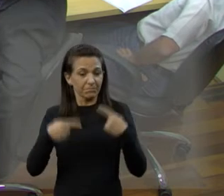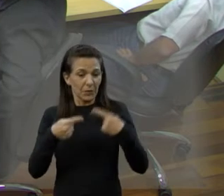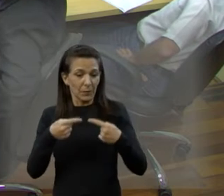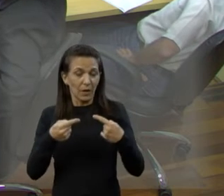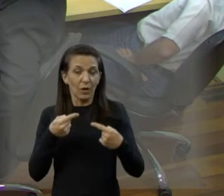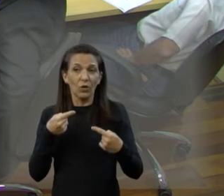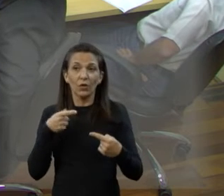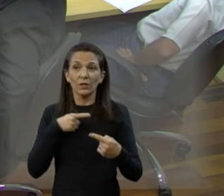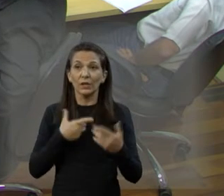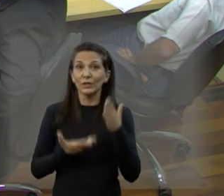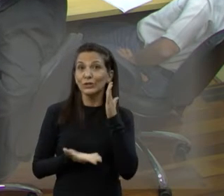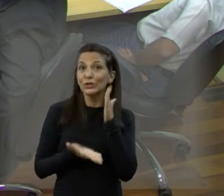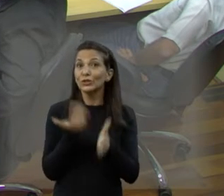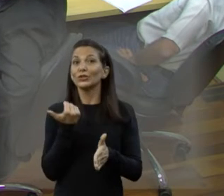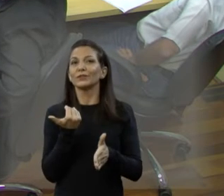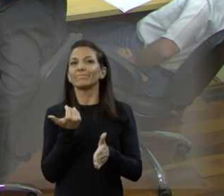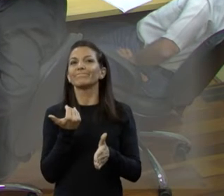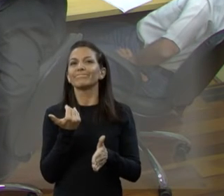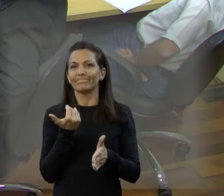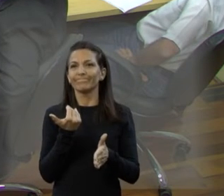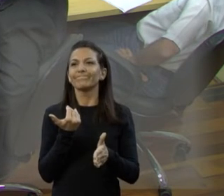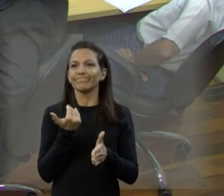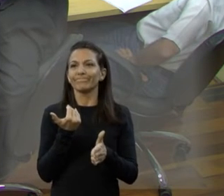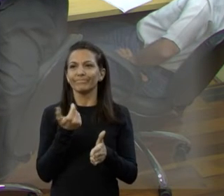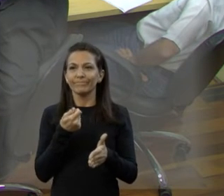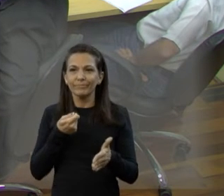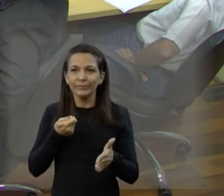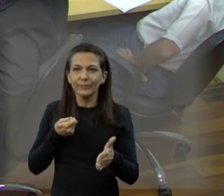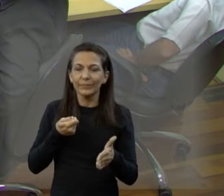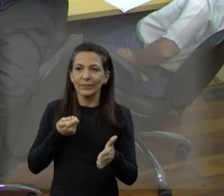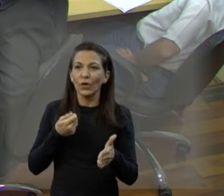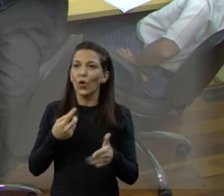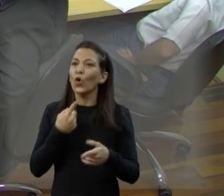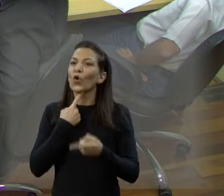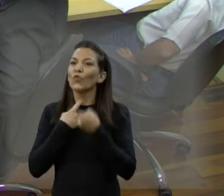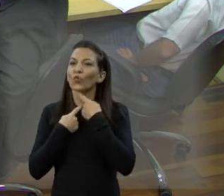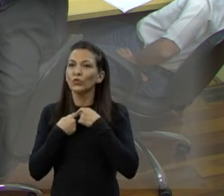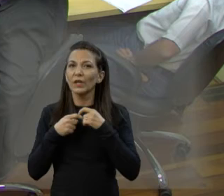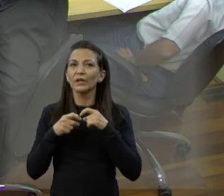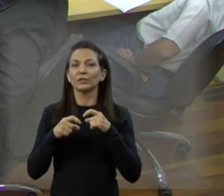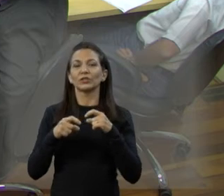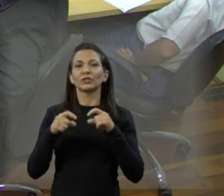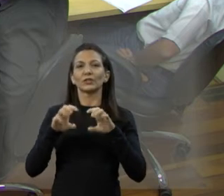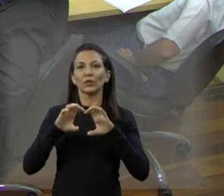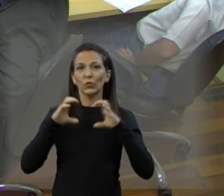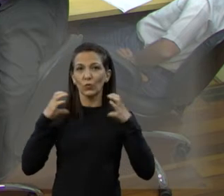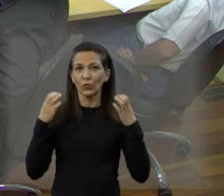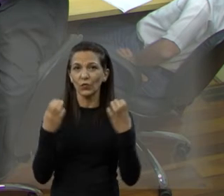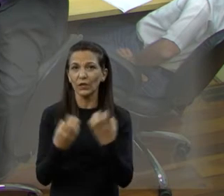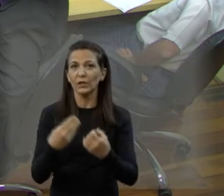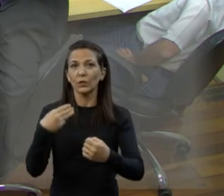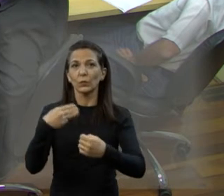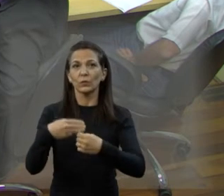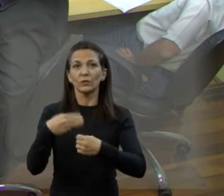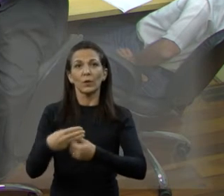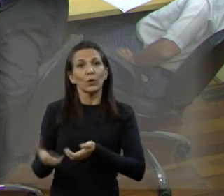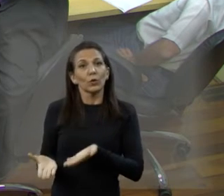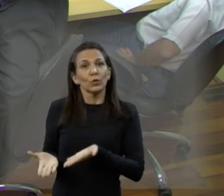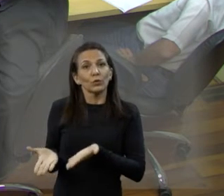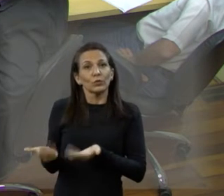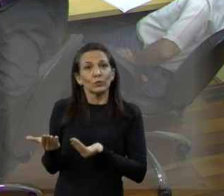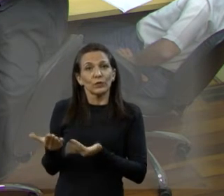debate a estilo e a gente restringiu uma vontade que durante a plenária final da conferência Municipal de juventude